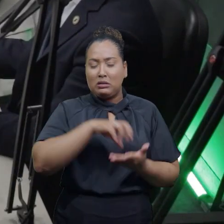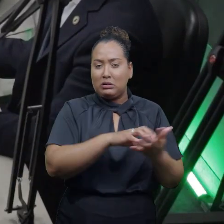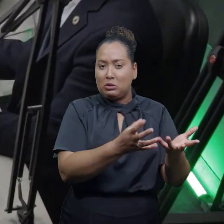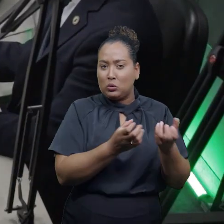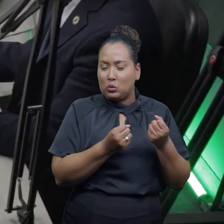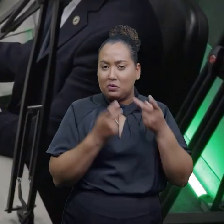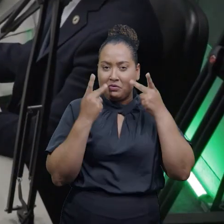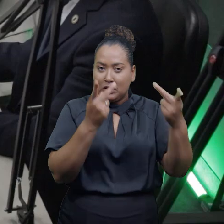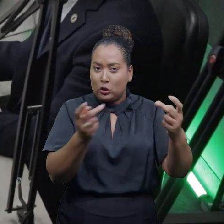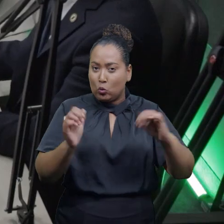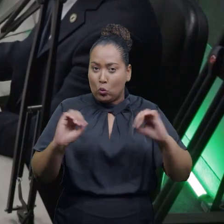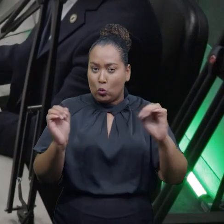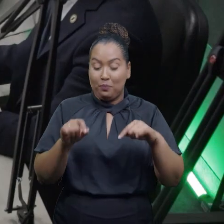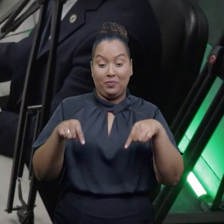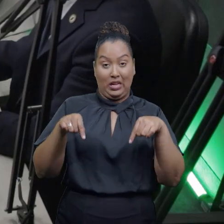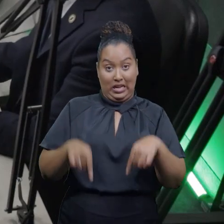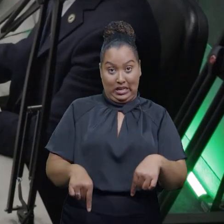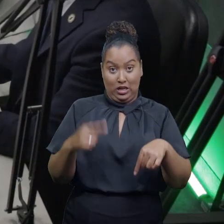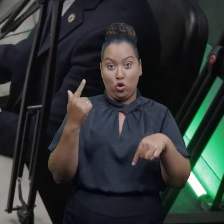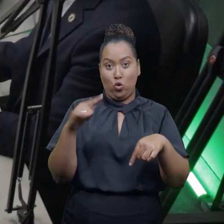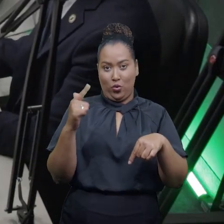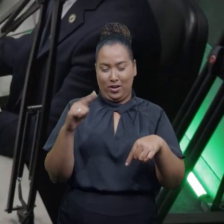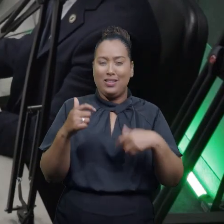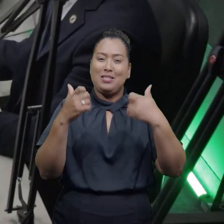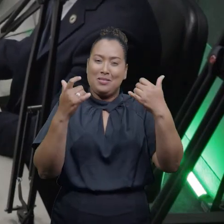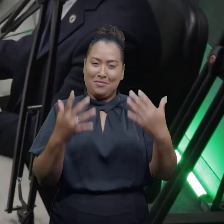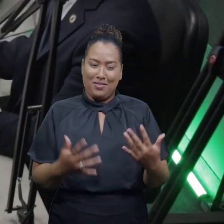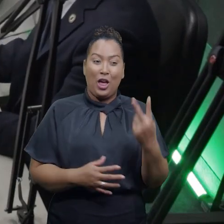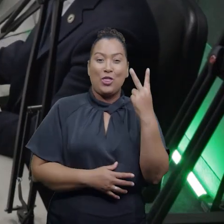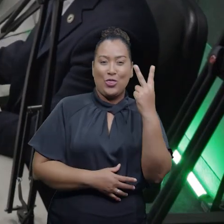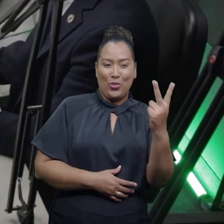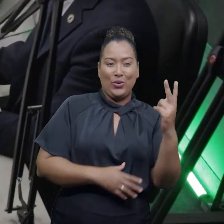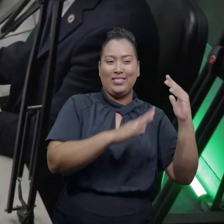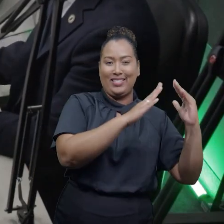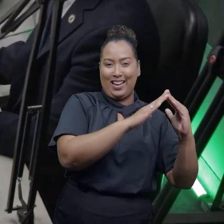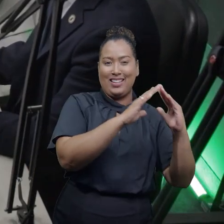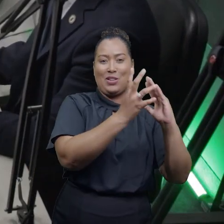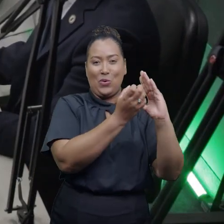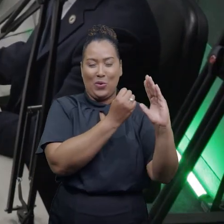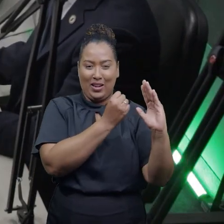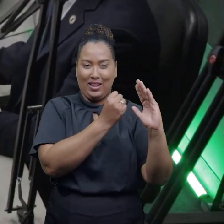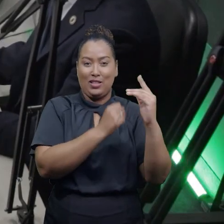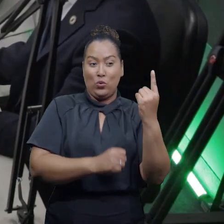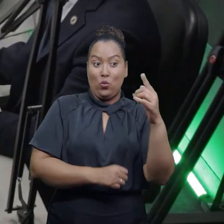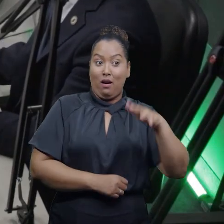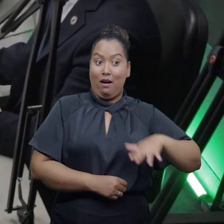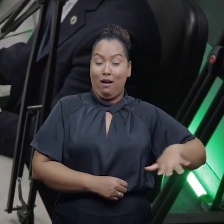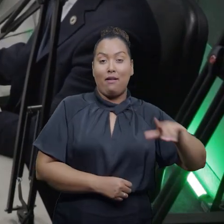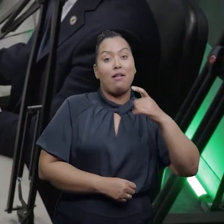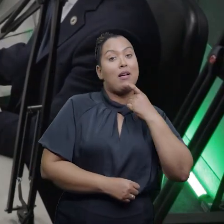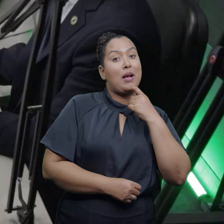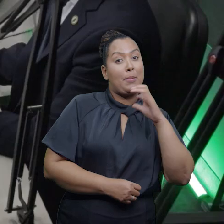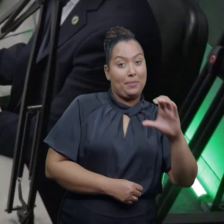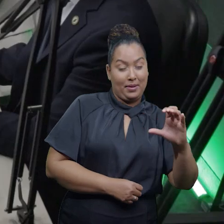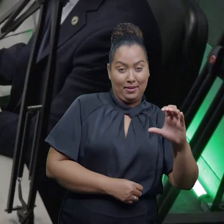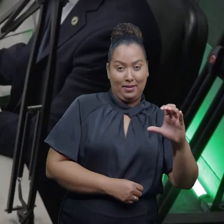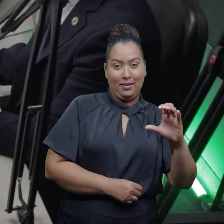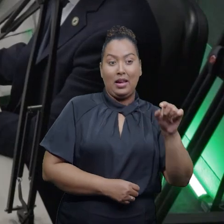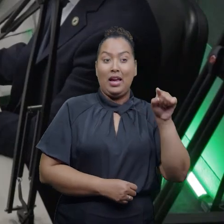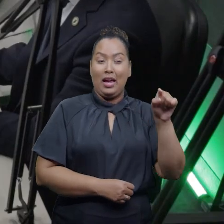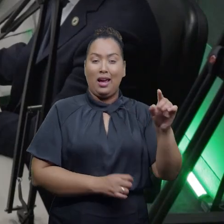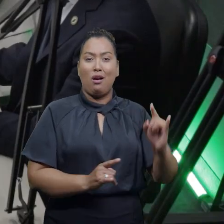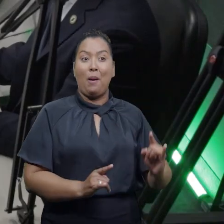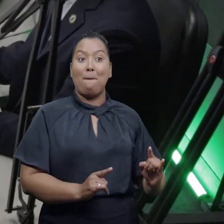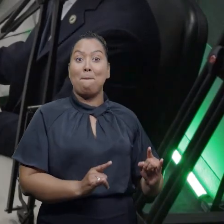de estrutura, né? Aqui em Goiânia mesmo, eu citei as duas CACs que tem aqui, mas a CAC 1 que fica em Campinas, a Casa de